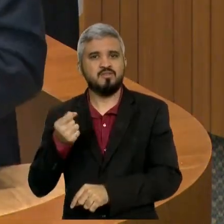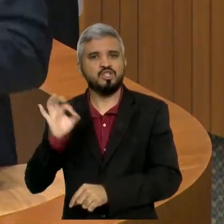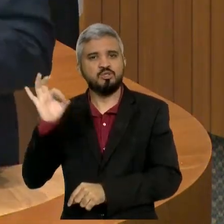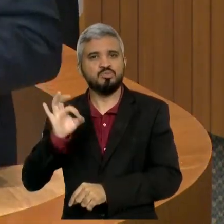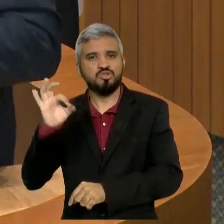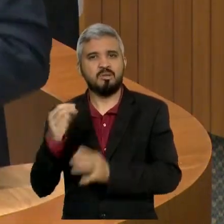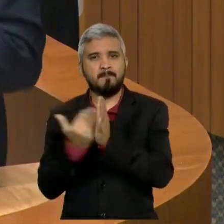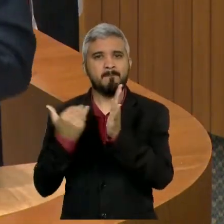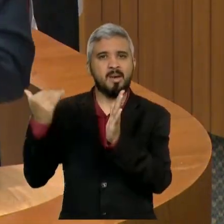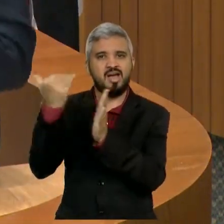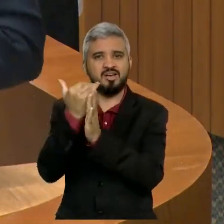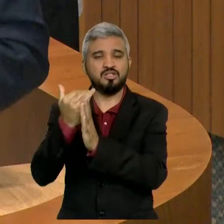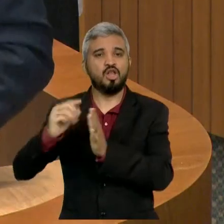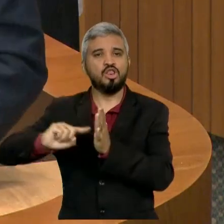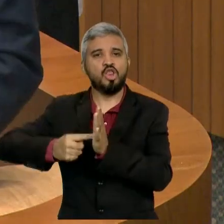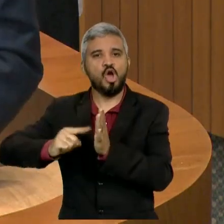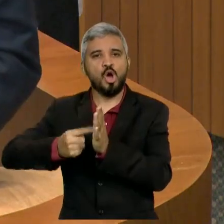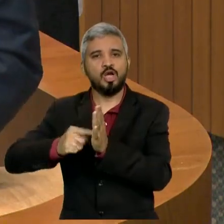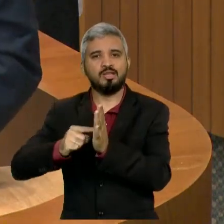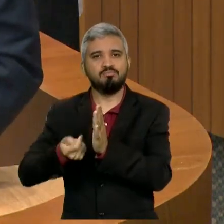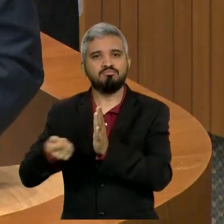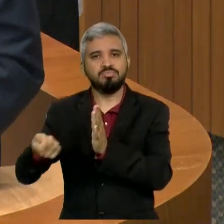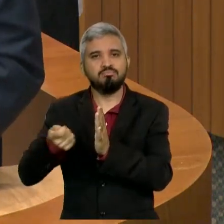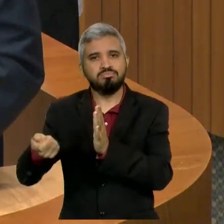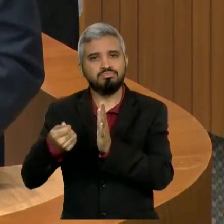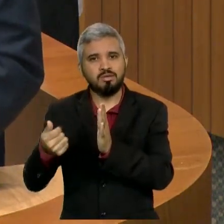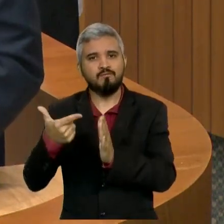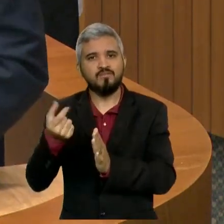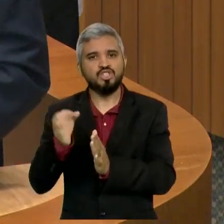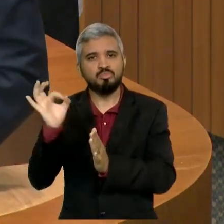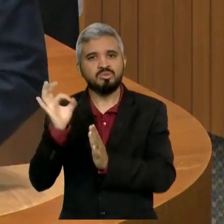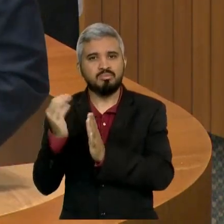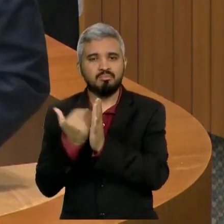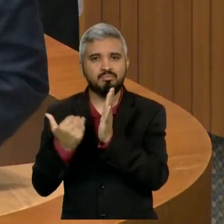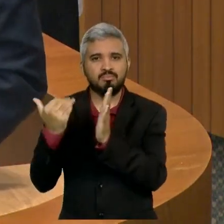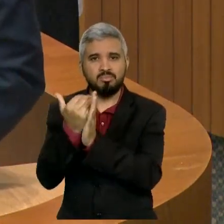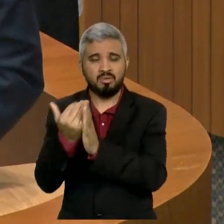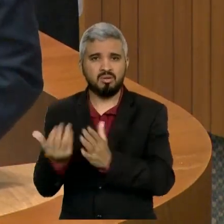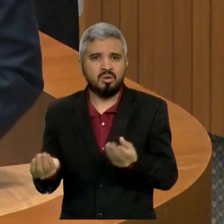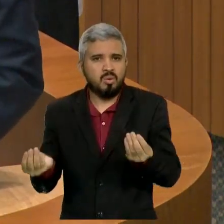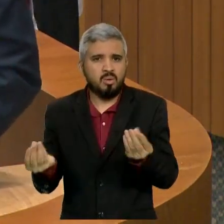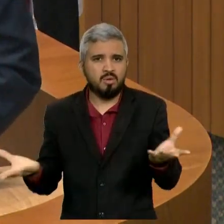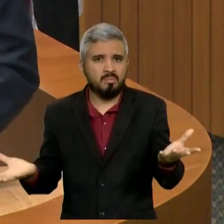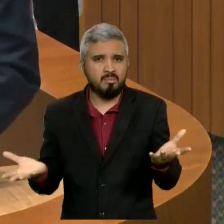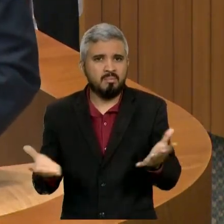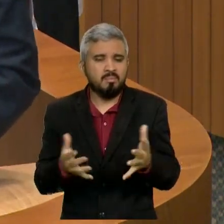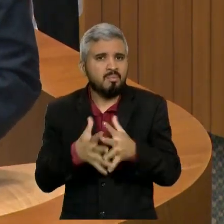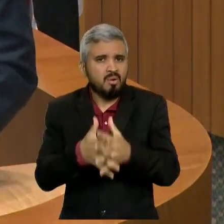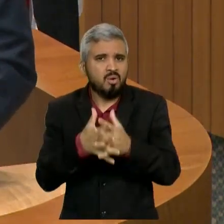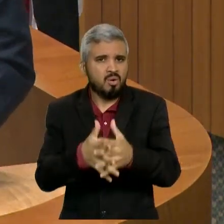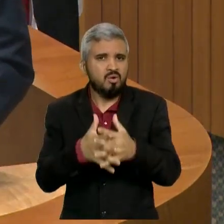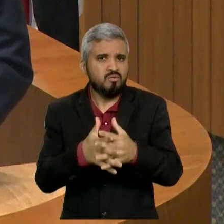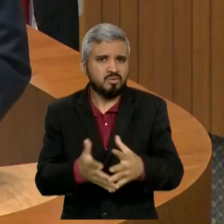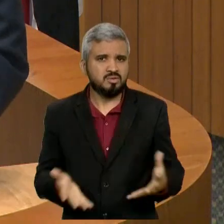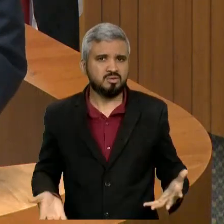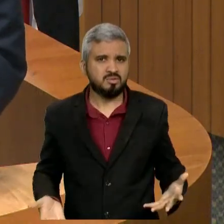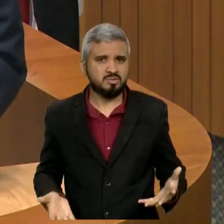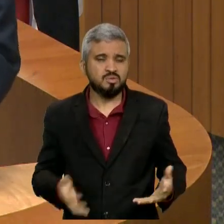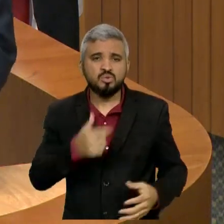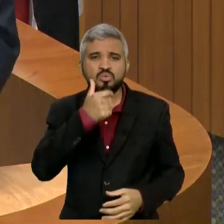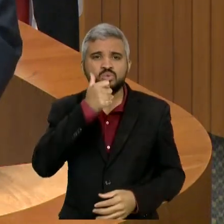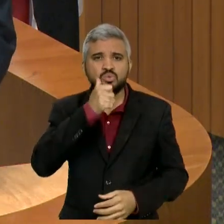mais. Está uma verdadeira bagunça isso aqui, cara. Como esse menino está estudando de novo, convivendo